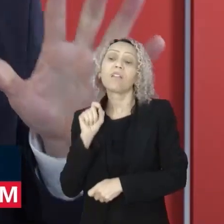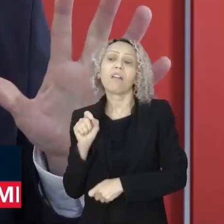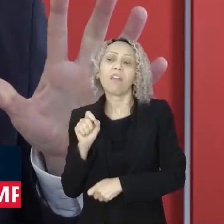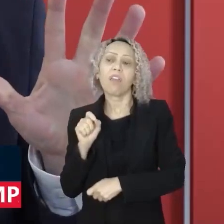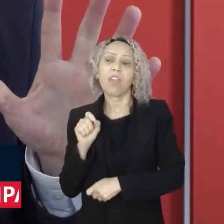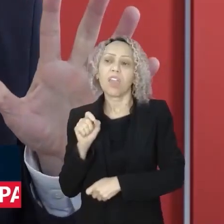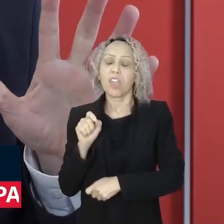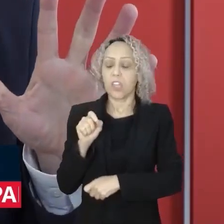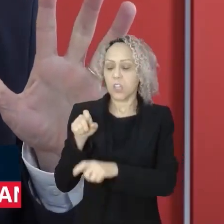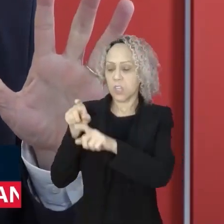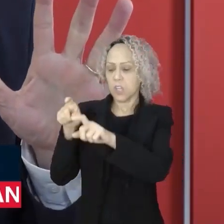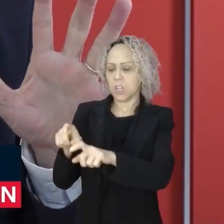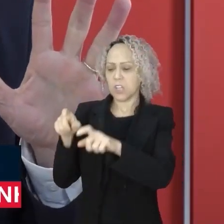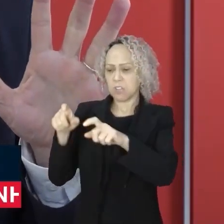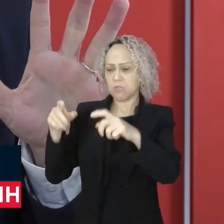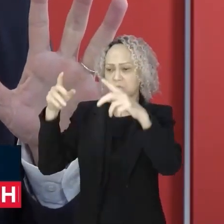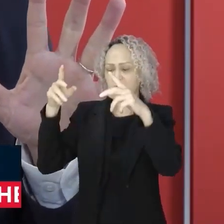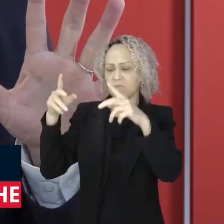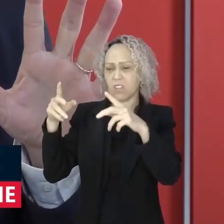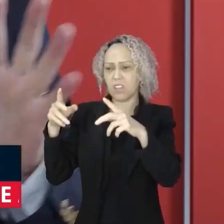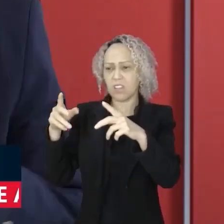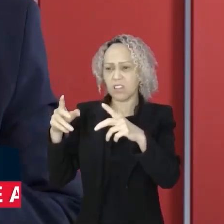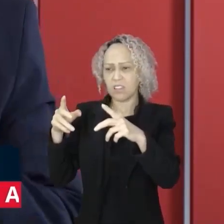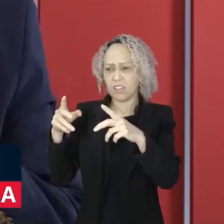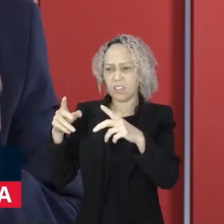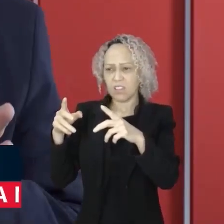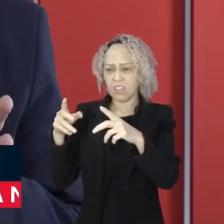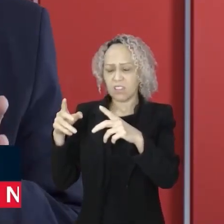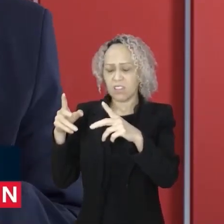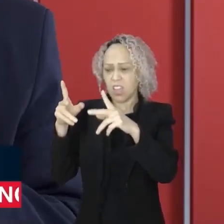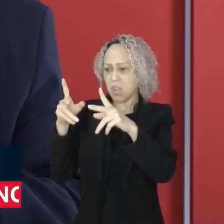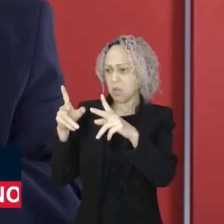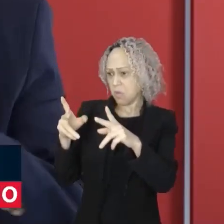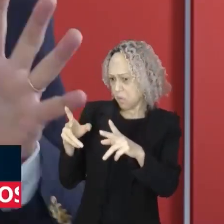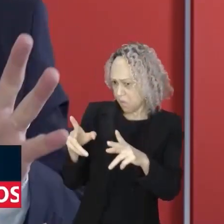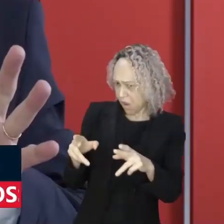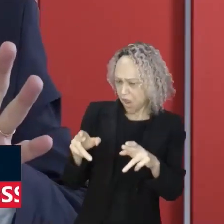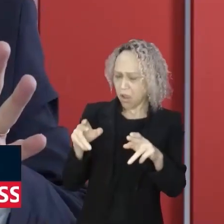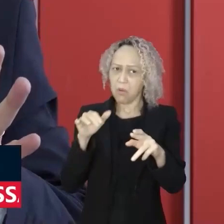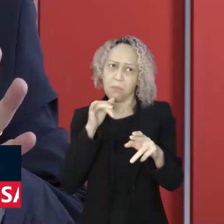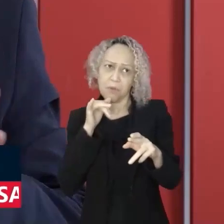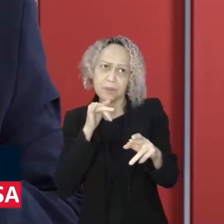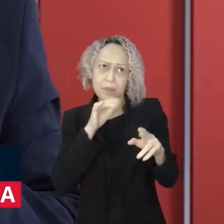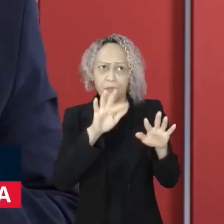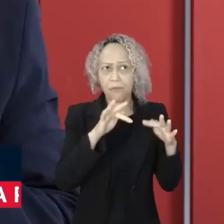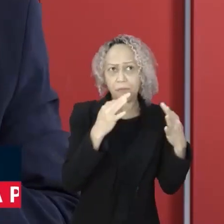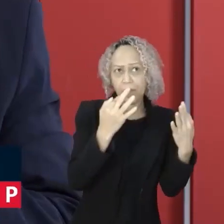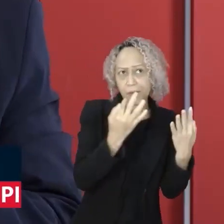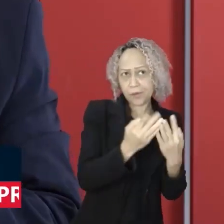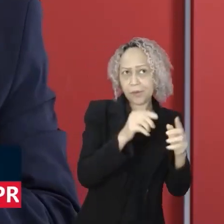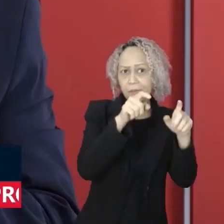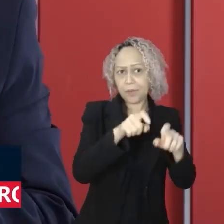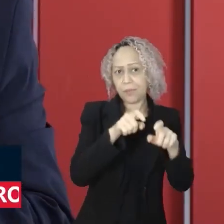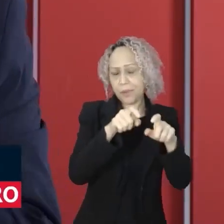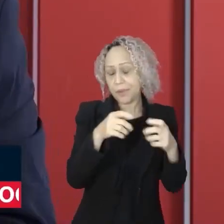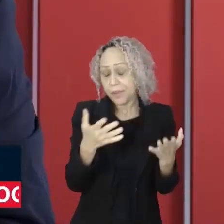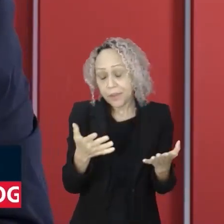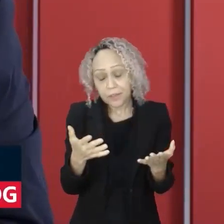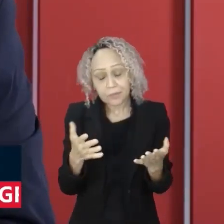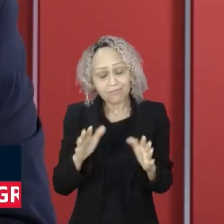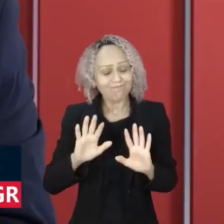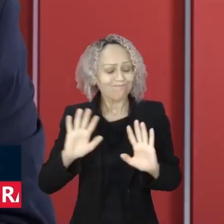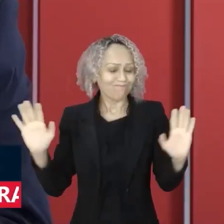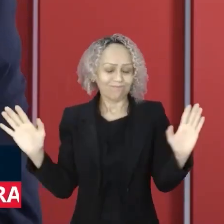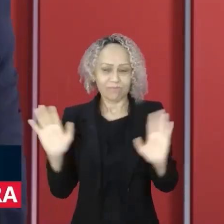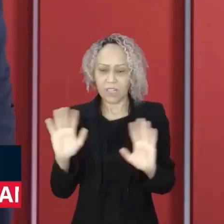é de um tamanho só. Não tem agricultura familiar, toda a agricultura é igual. Não, a agricultura é